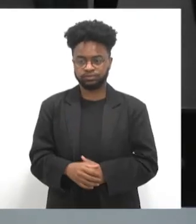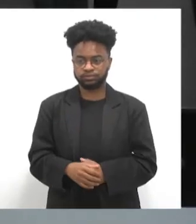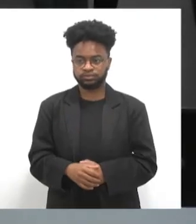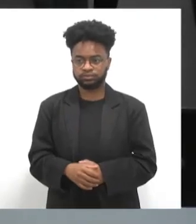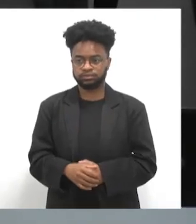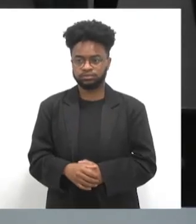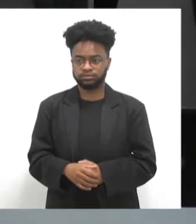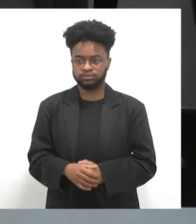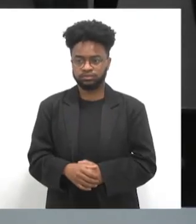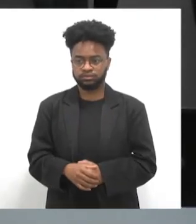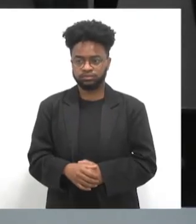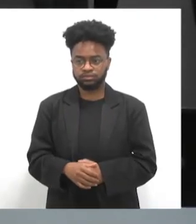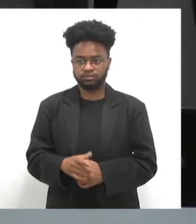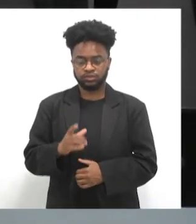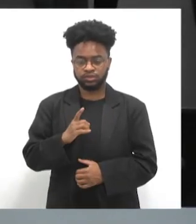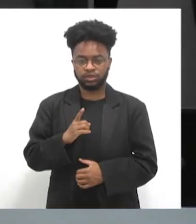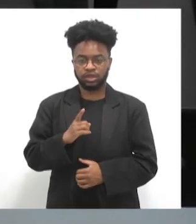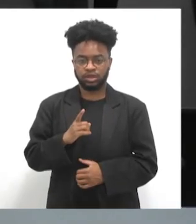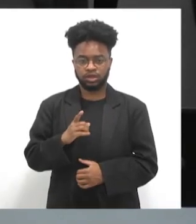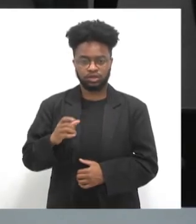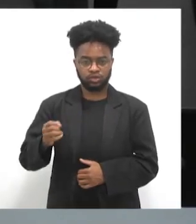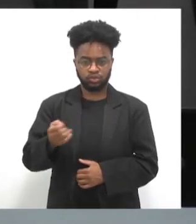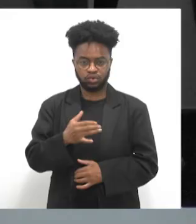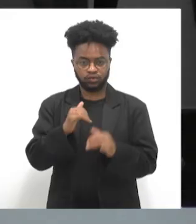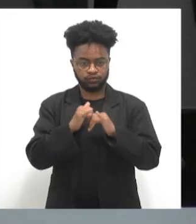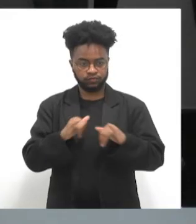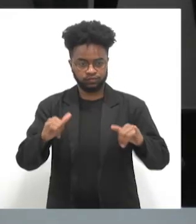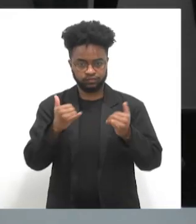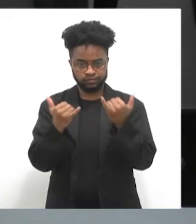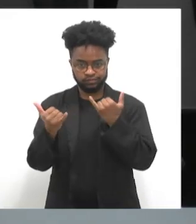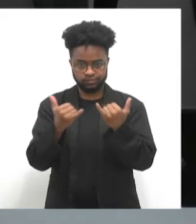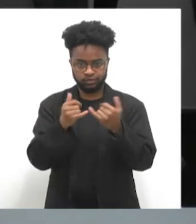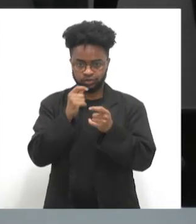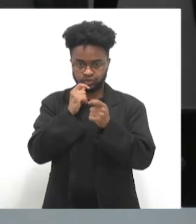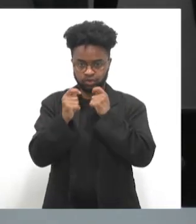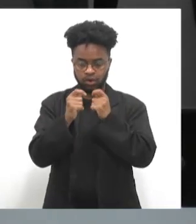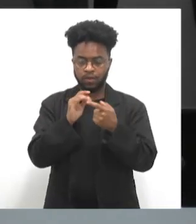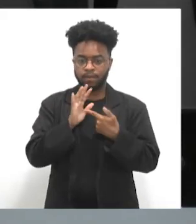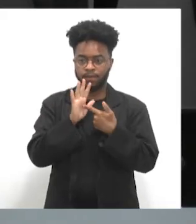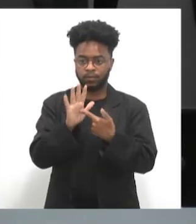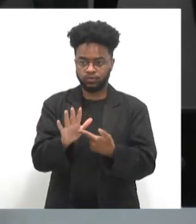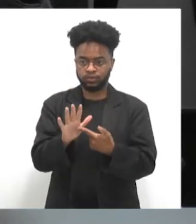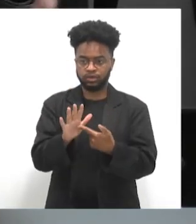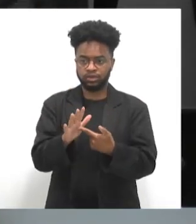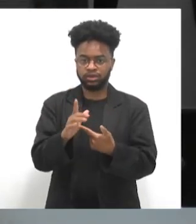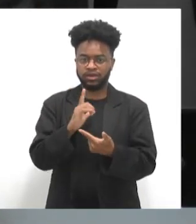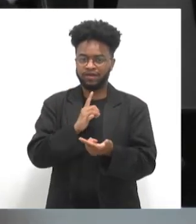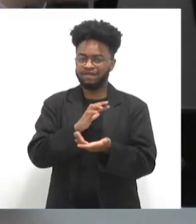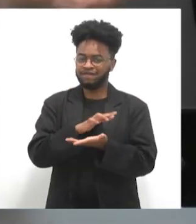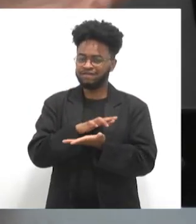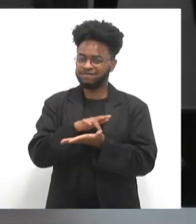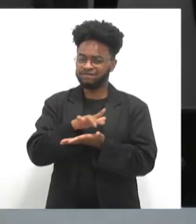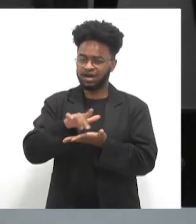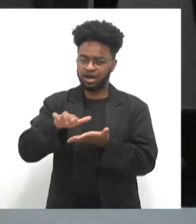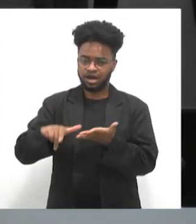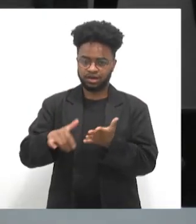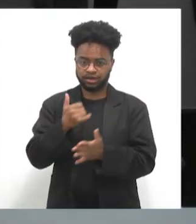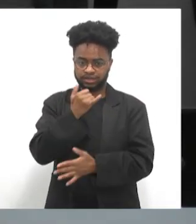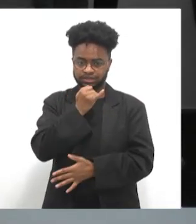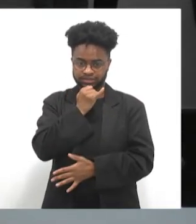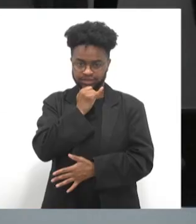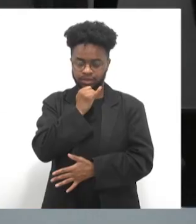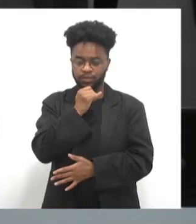A recente matéria jornalística na TV mostrou dezenas de exemplos